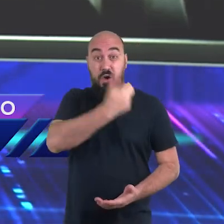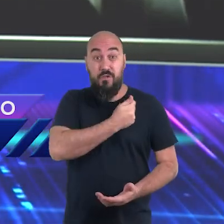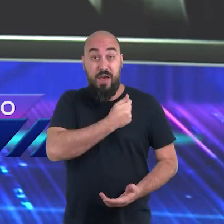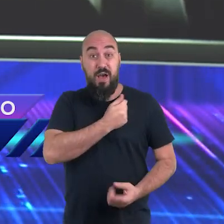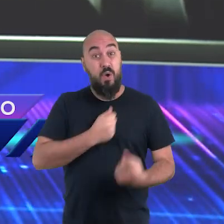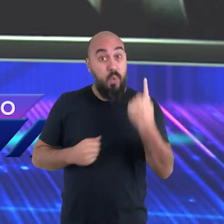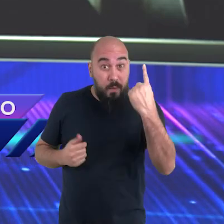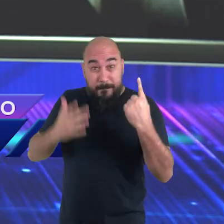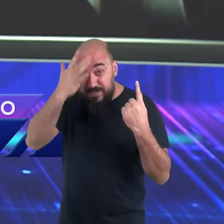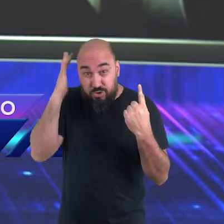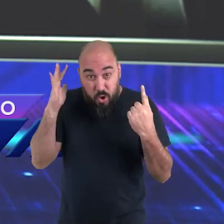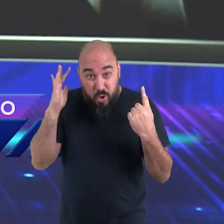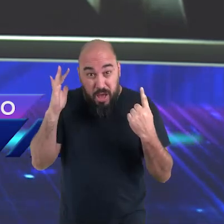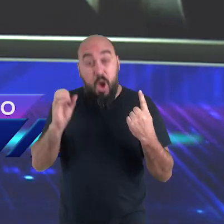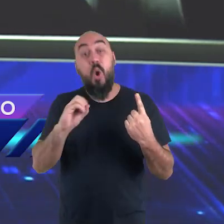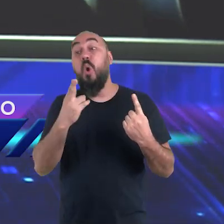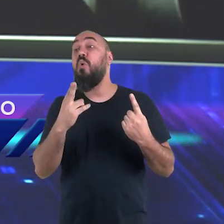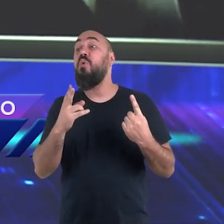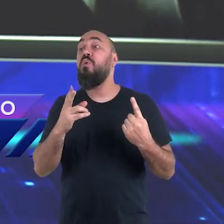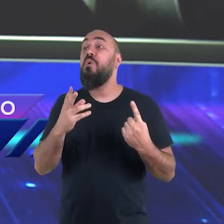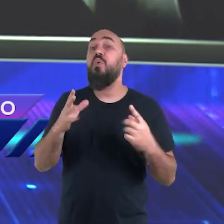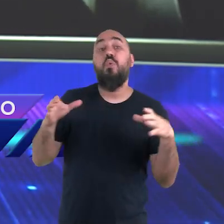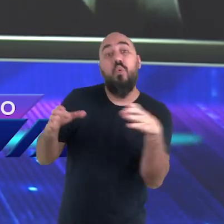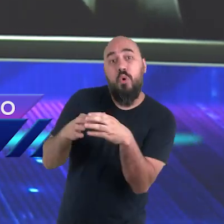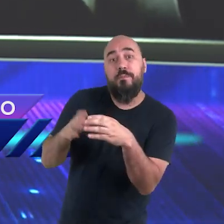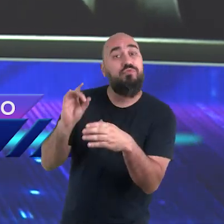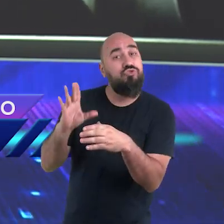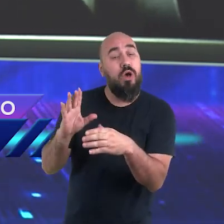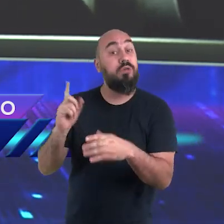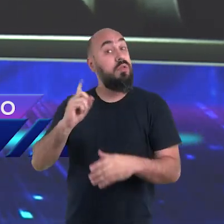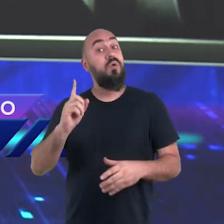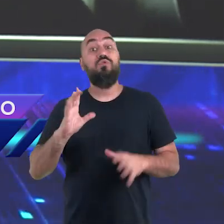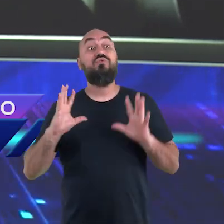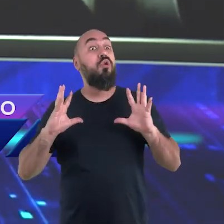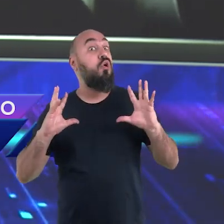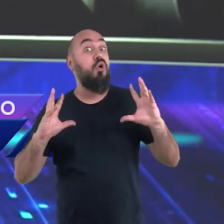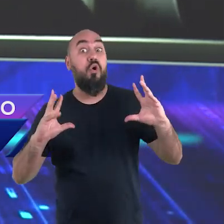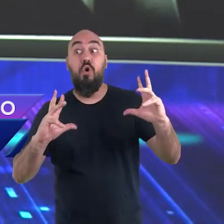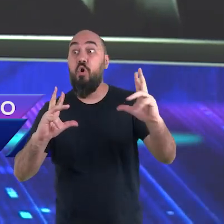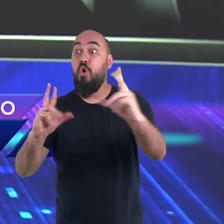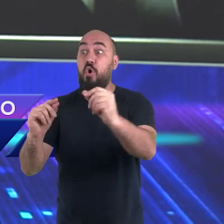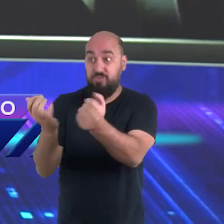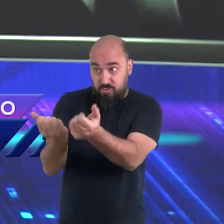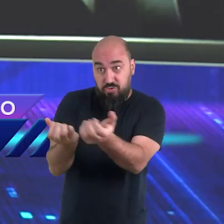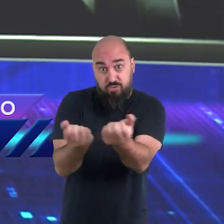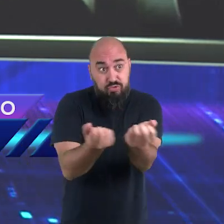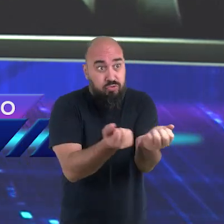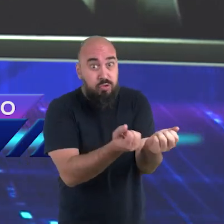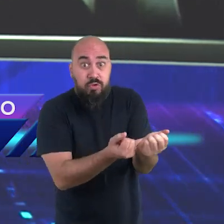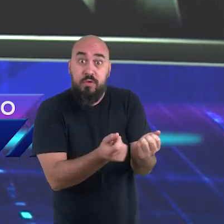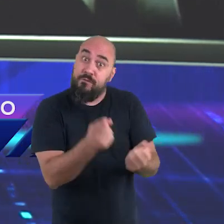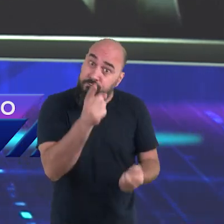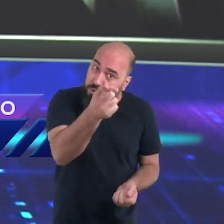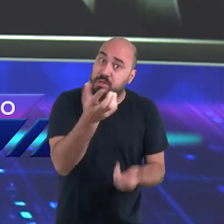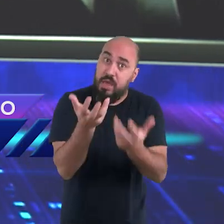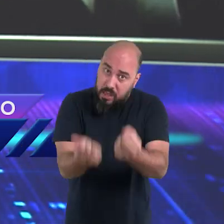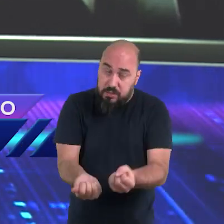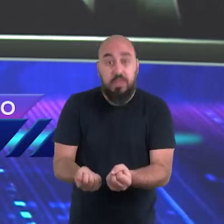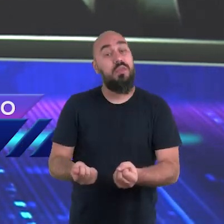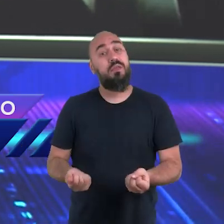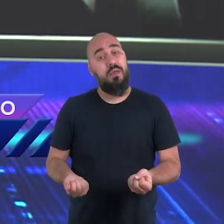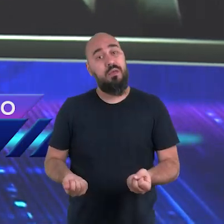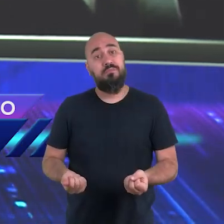pecadores, mas Ele veio para salvar pessoas, indivíduos, você. Veio